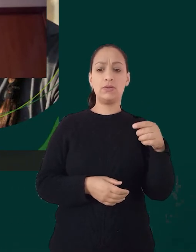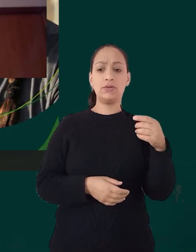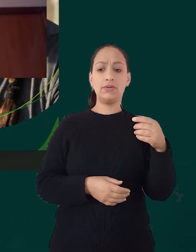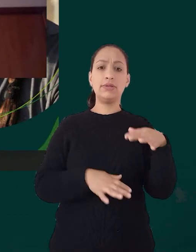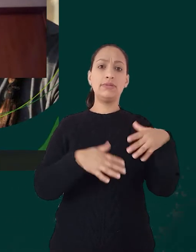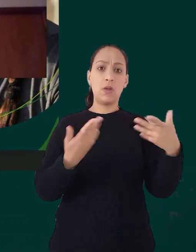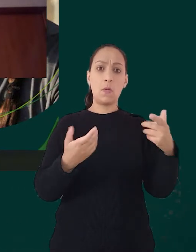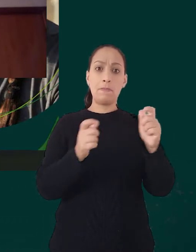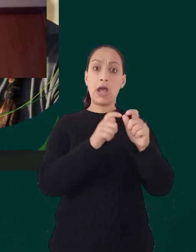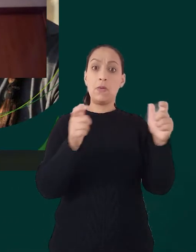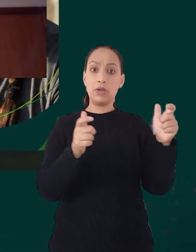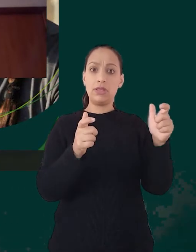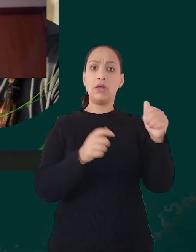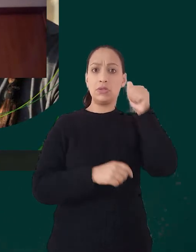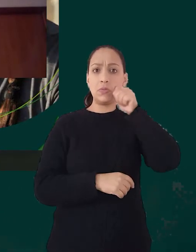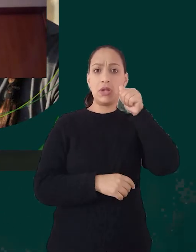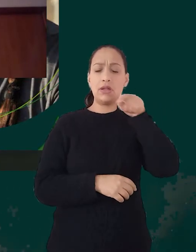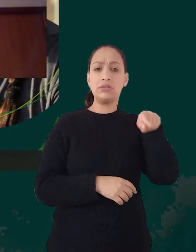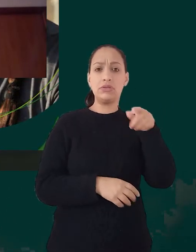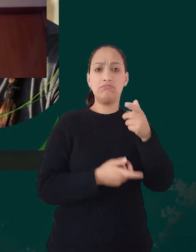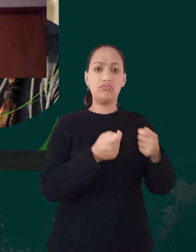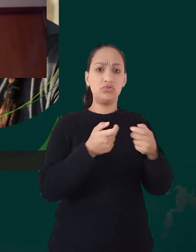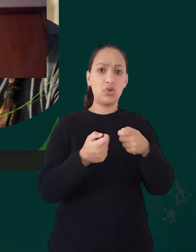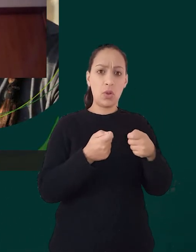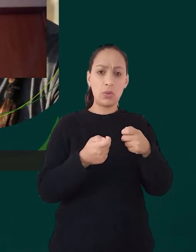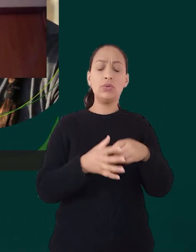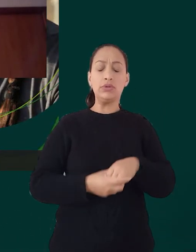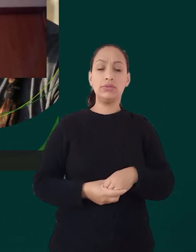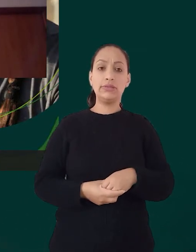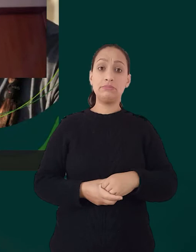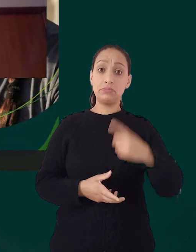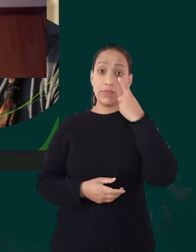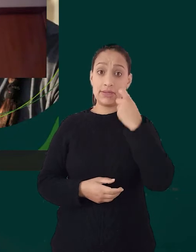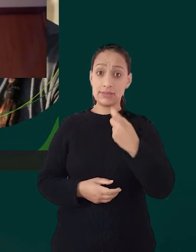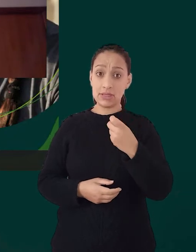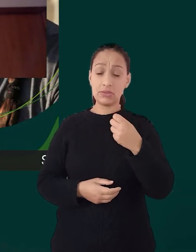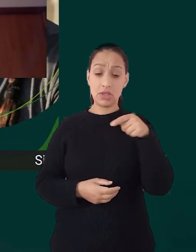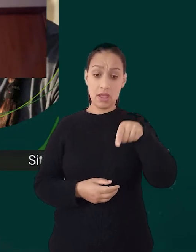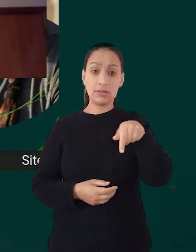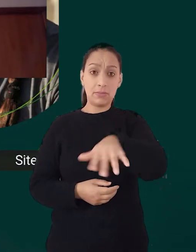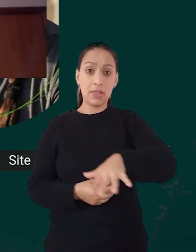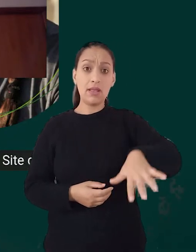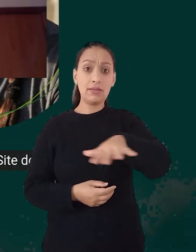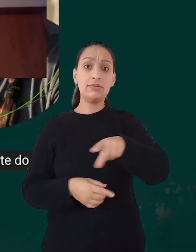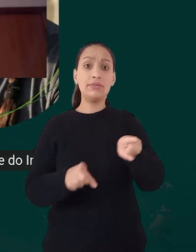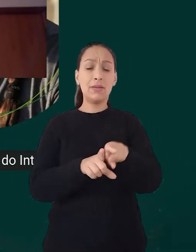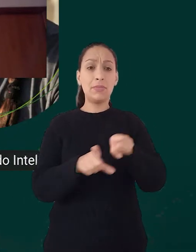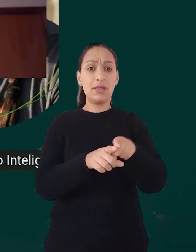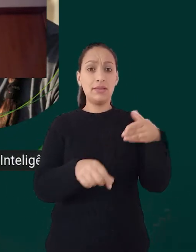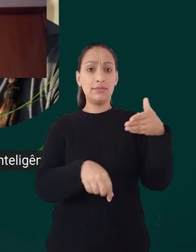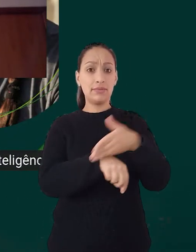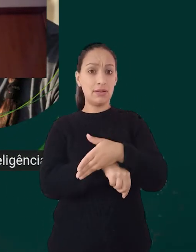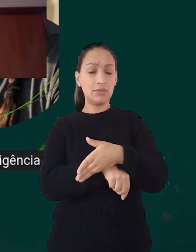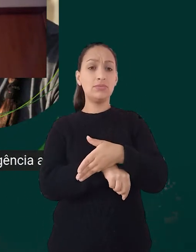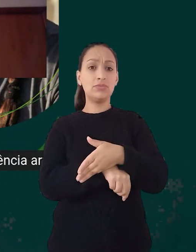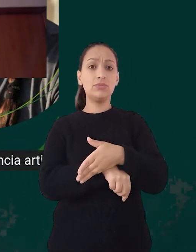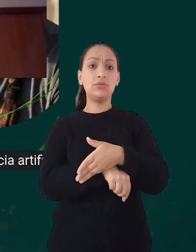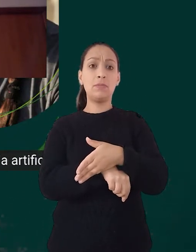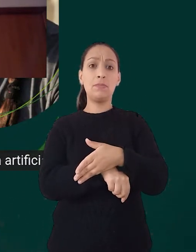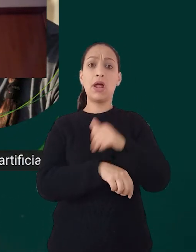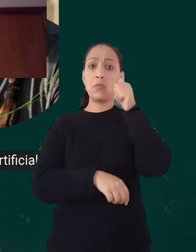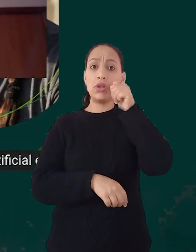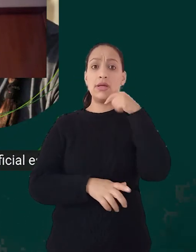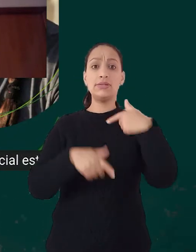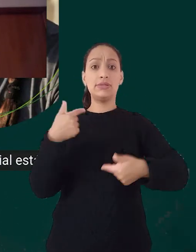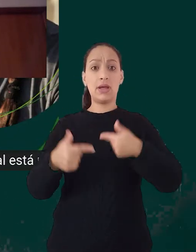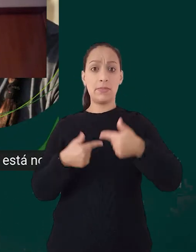a maioria, menos mal, e que é muito interessante porque esse mercado também está adentrando para ter cada vez mais mulheres